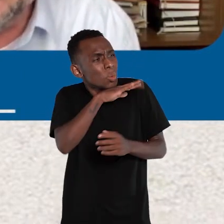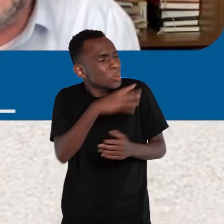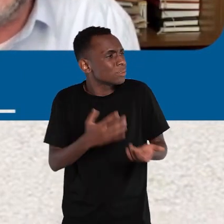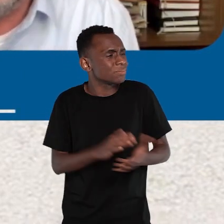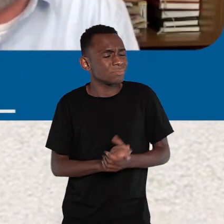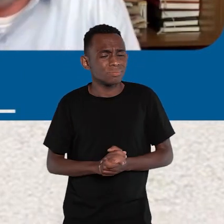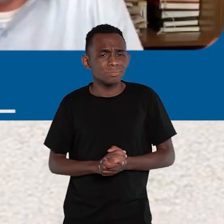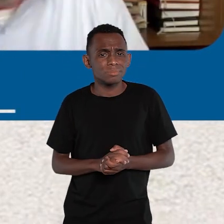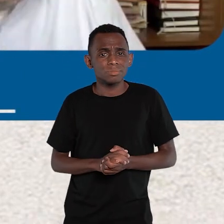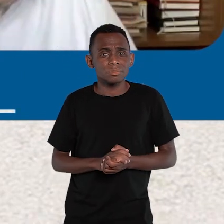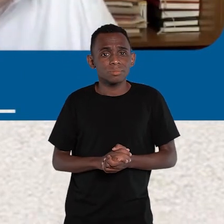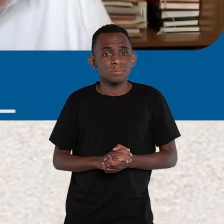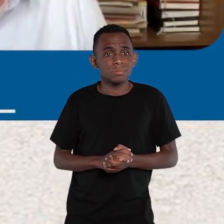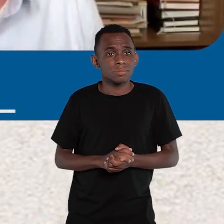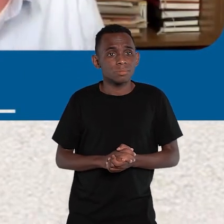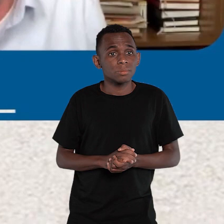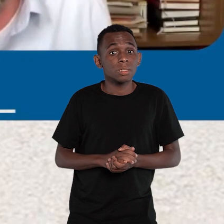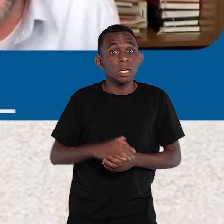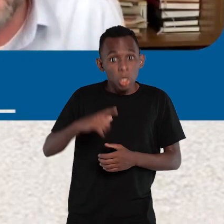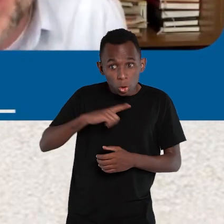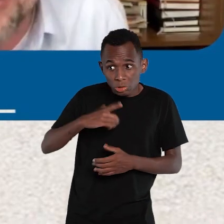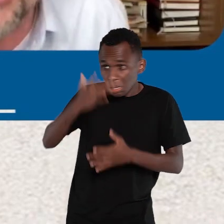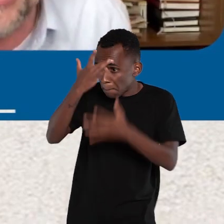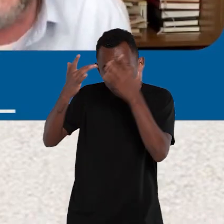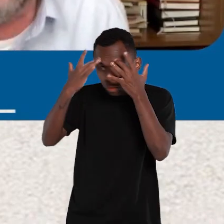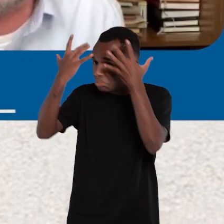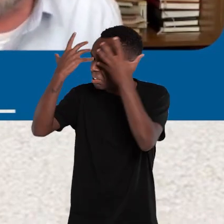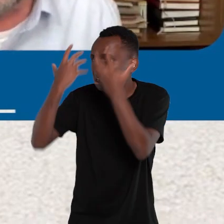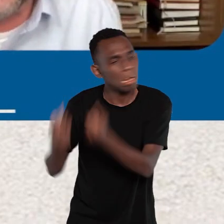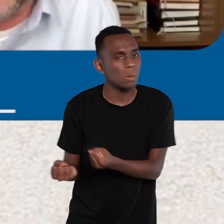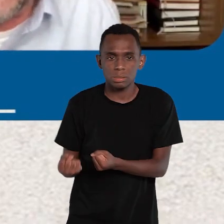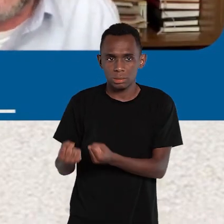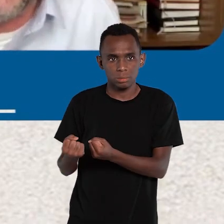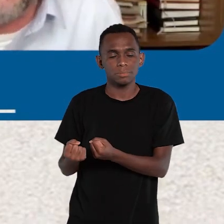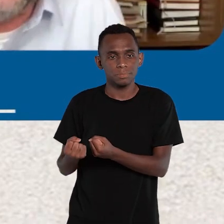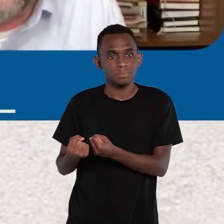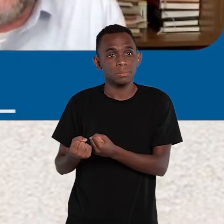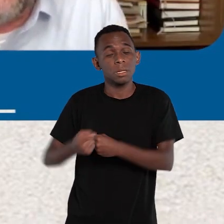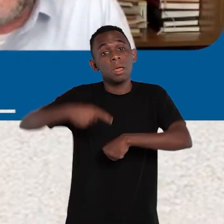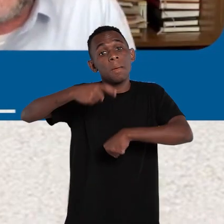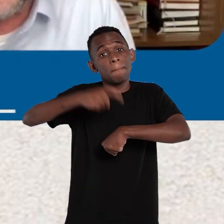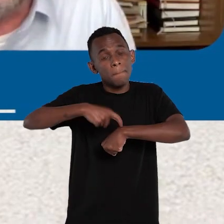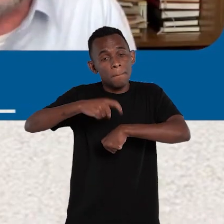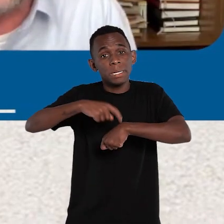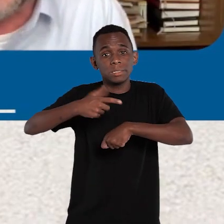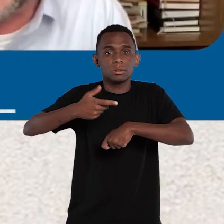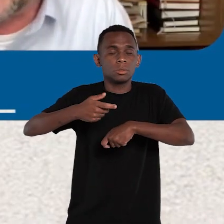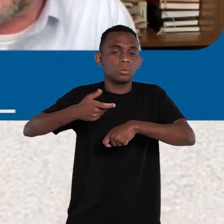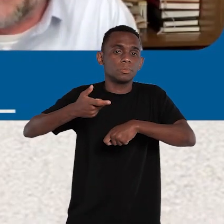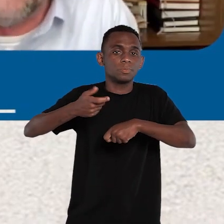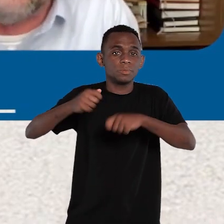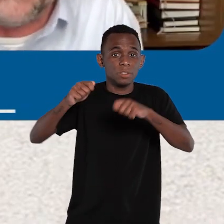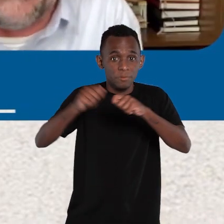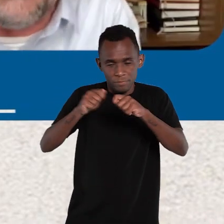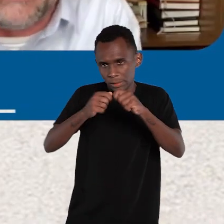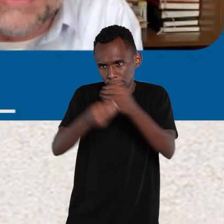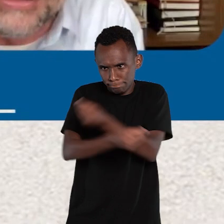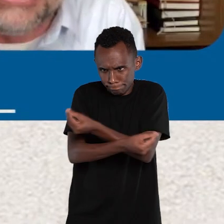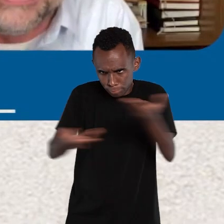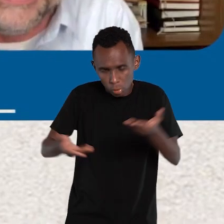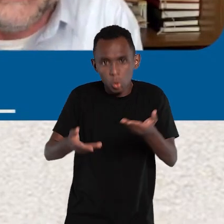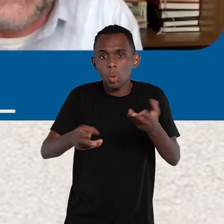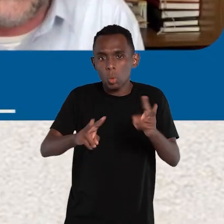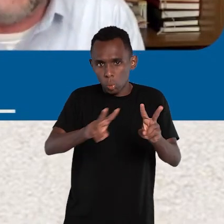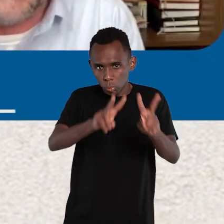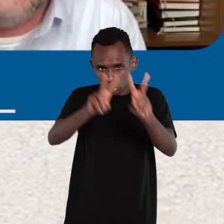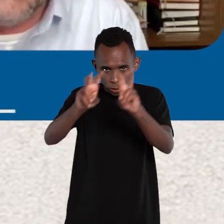antigo. Então, eu tinha inimigos do título, eu resolvi. Quando foi feita a distribuição de um paper com o